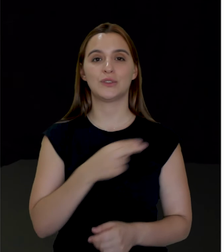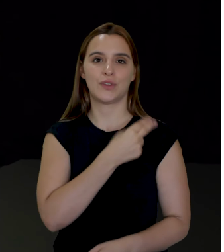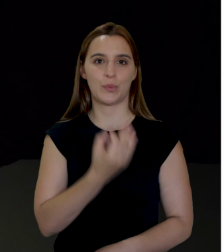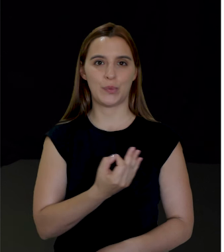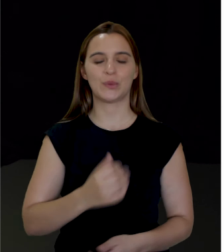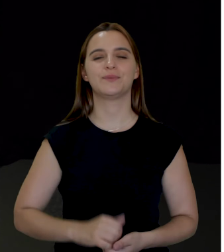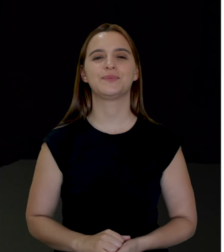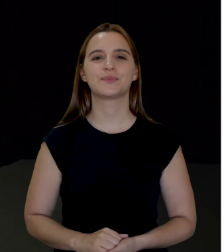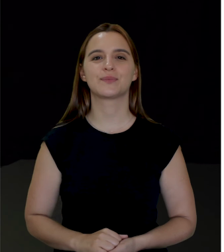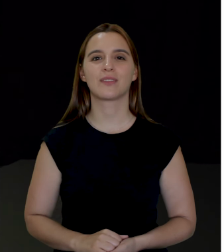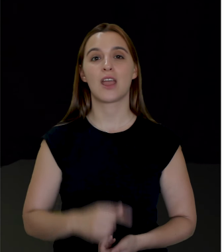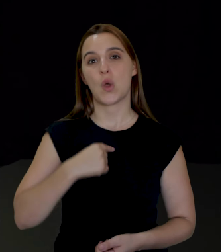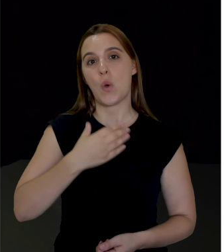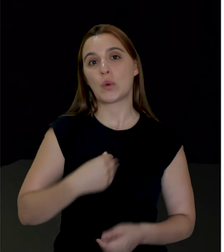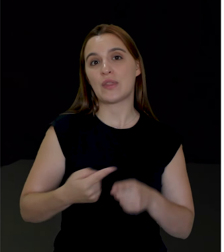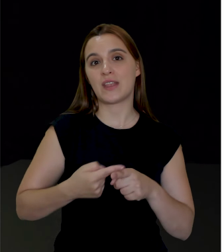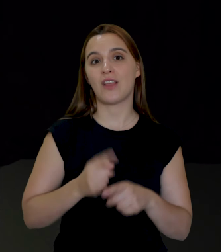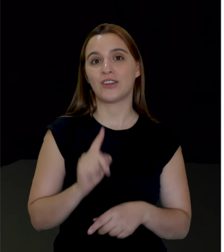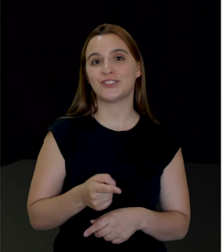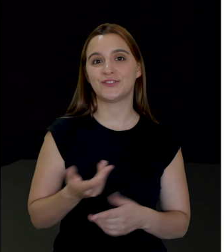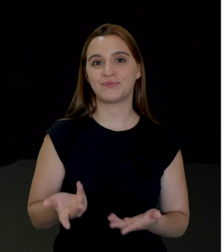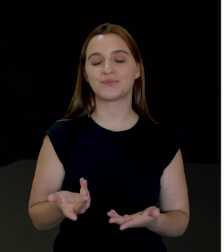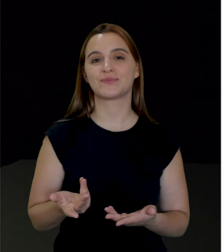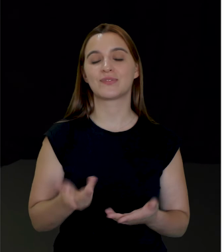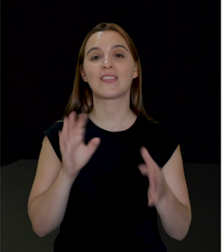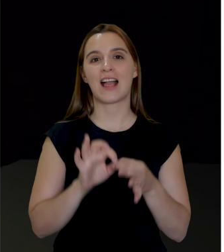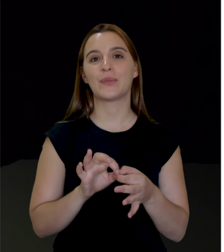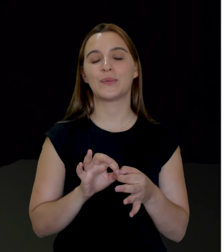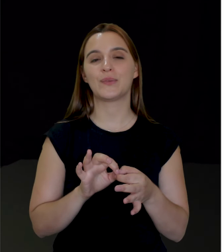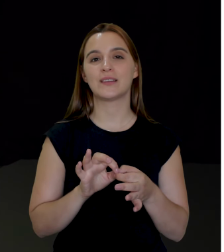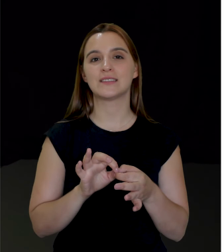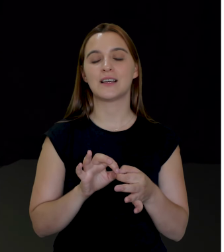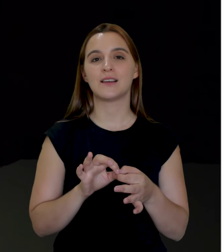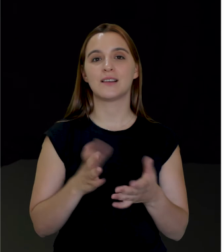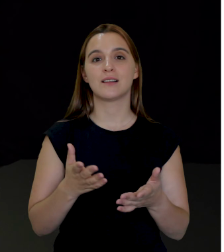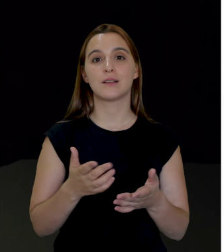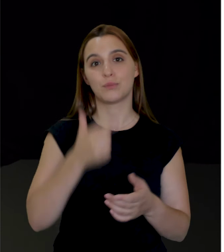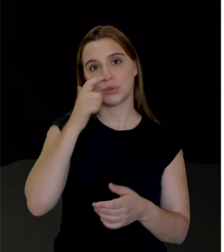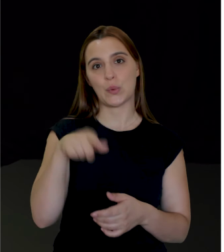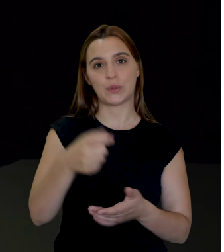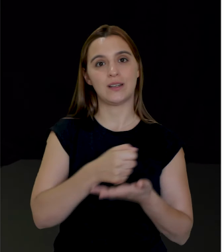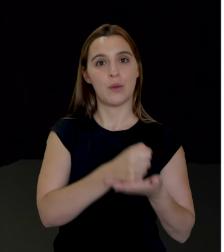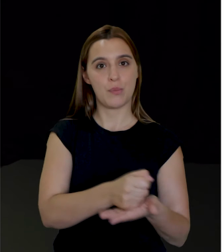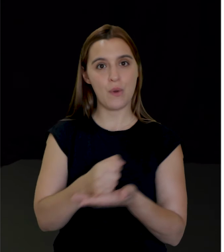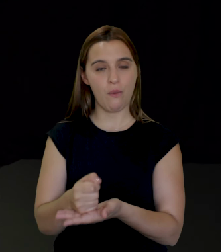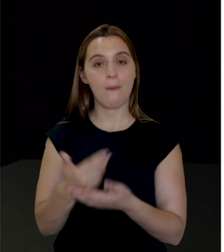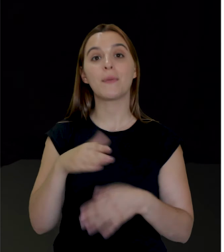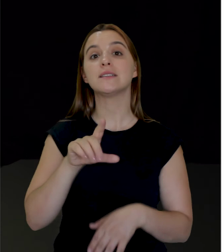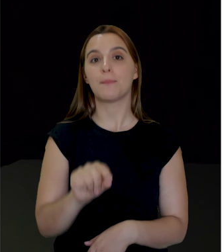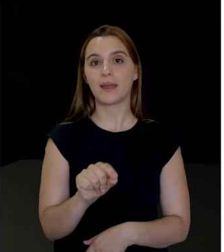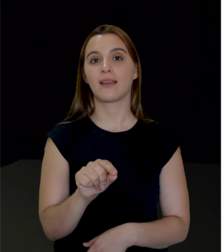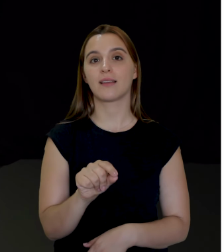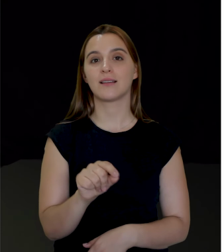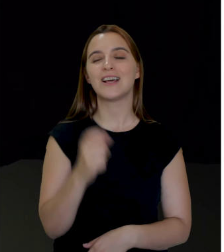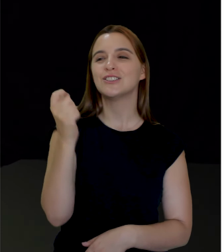da Universidade do Porto. Os meus gostos e os meus interesses passam aqui sobretudo por ajudar os outros, mas também